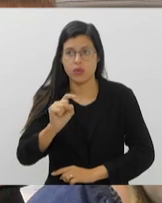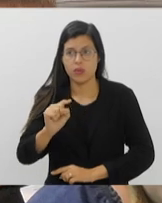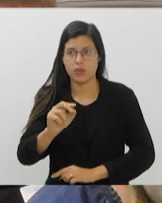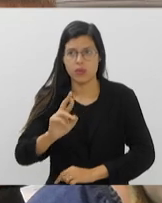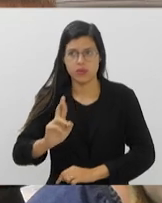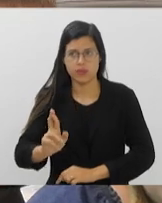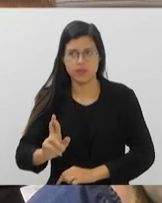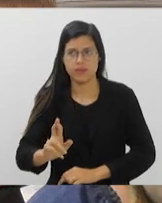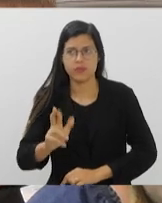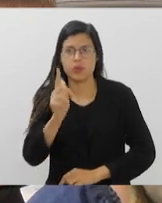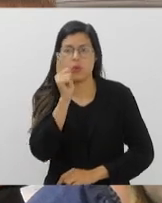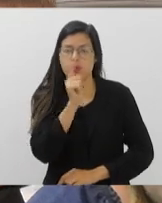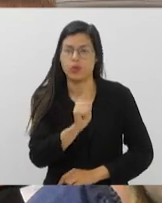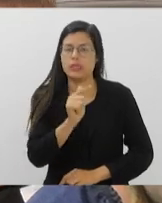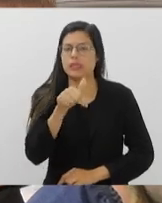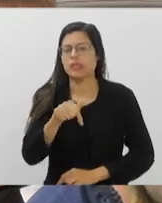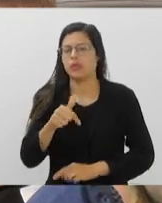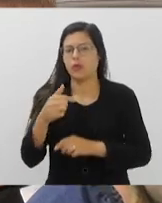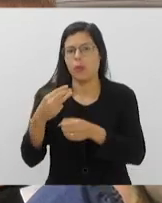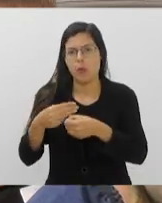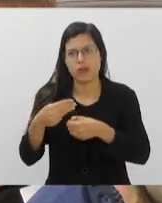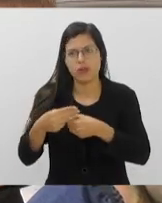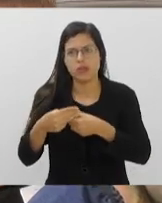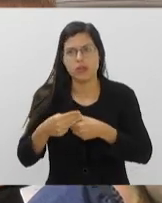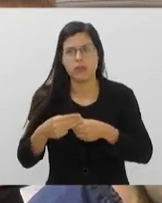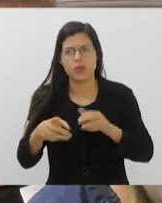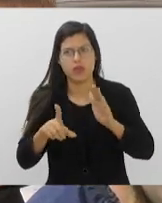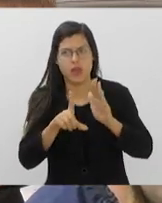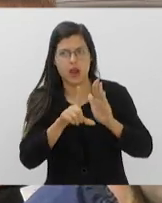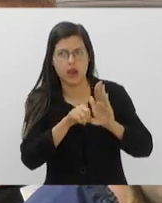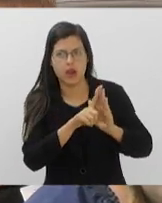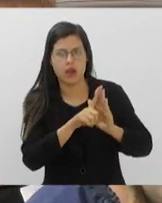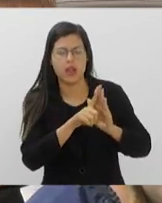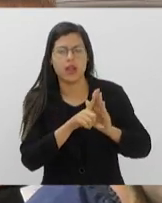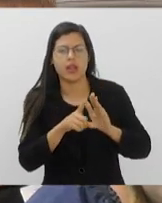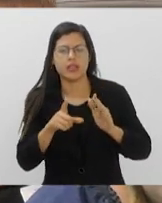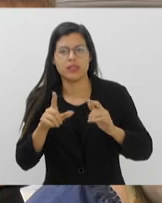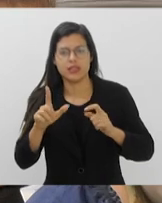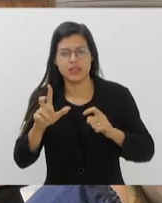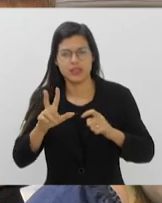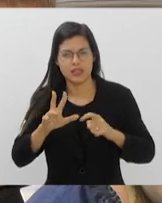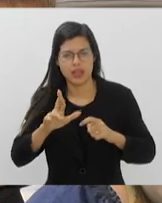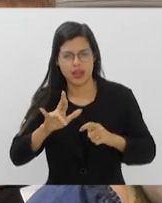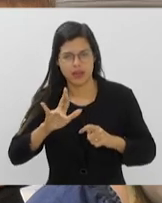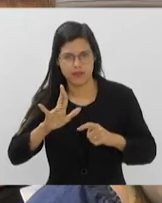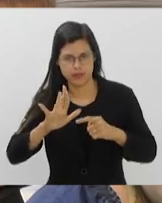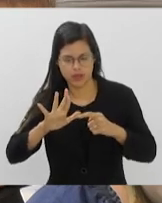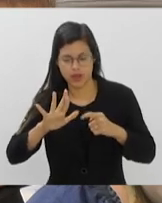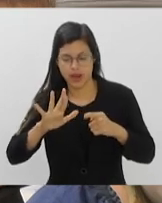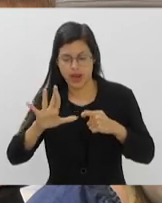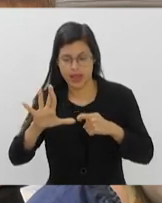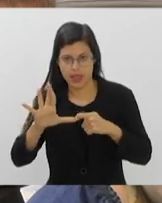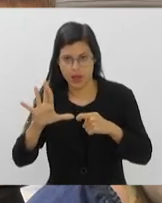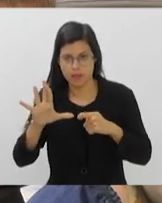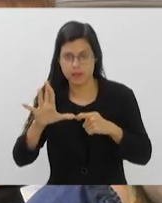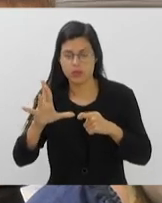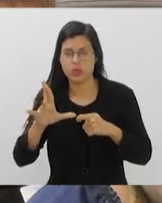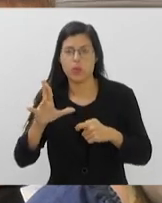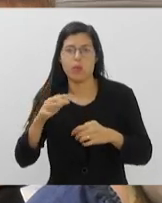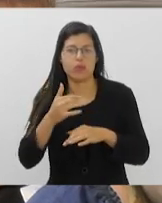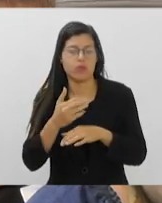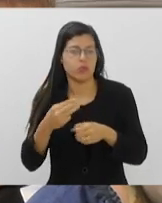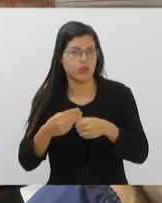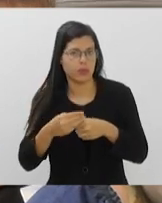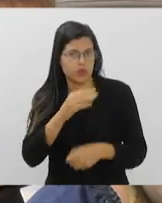então conseguimos através do município através da lei da cannabis e do município de Campos dos Goitacases conseguimos